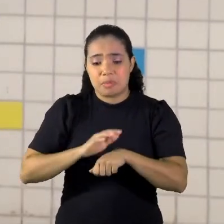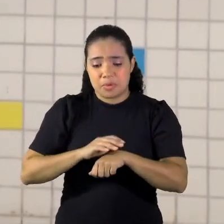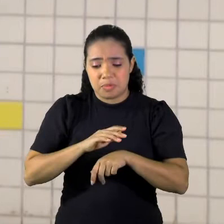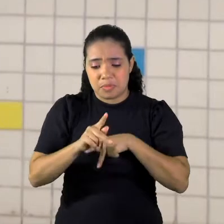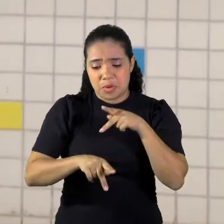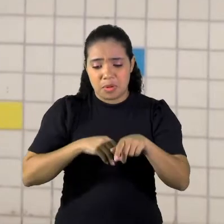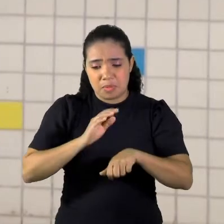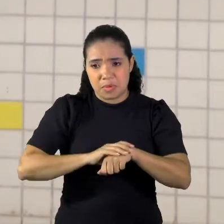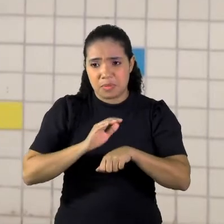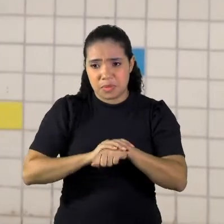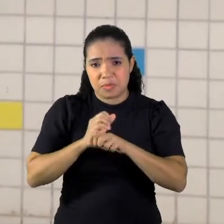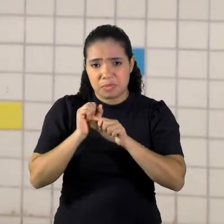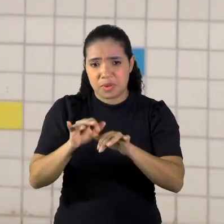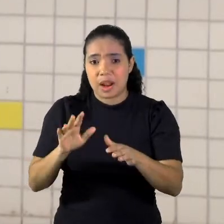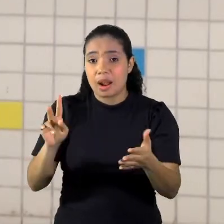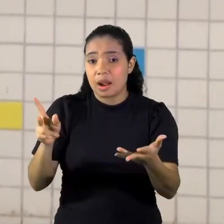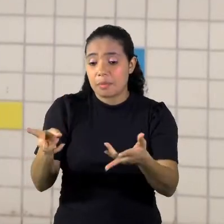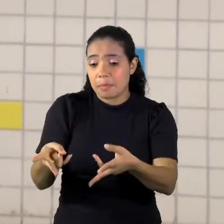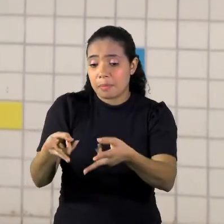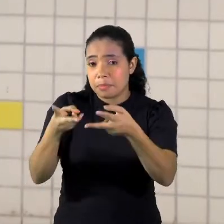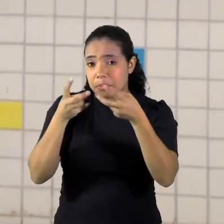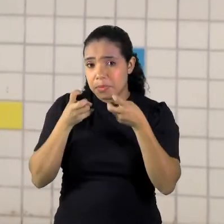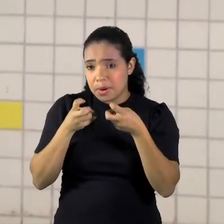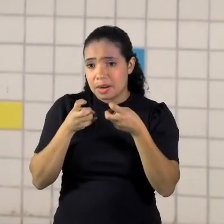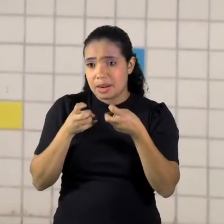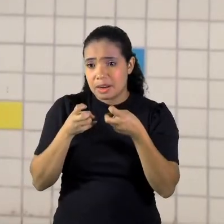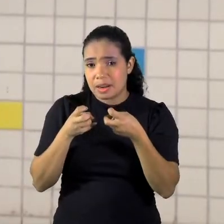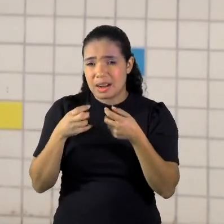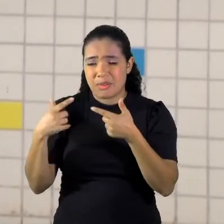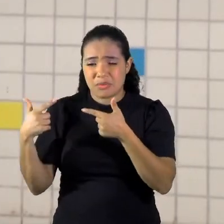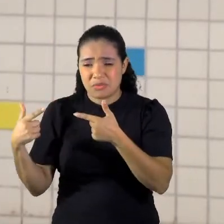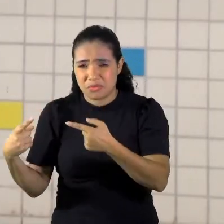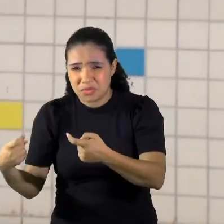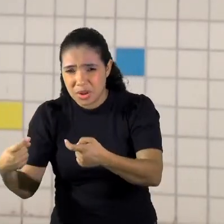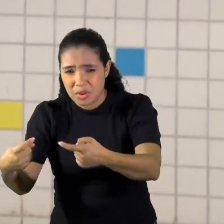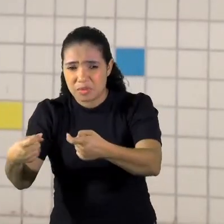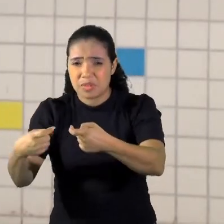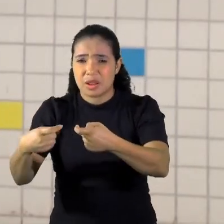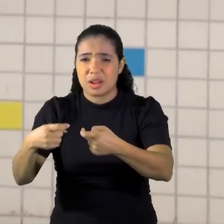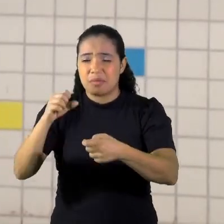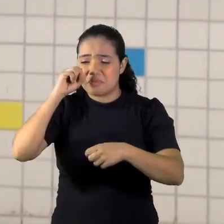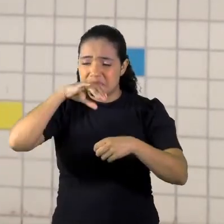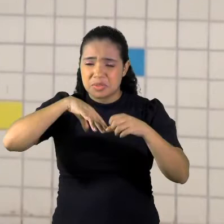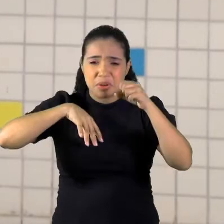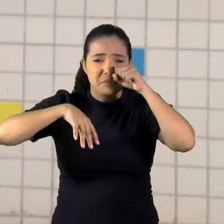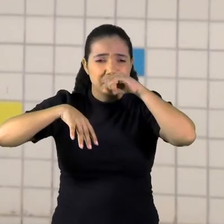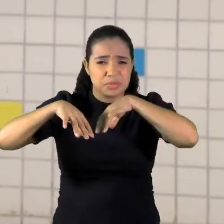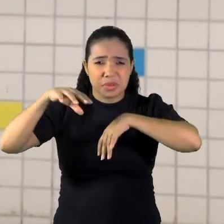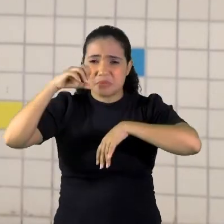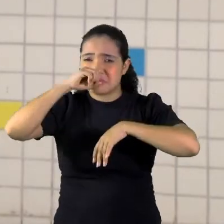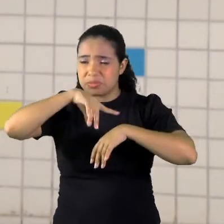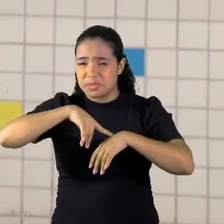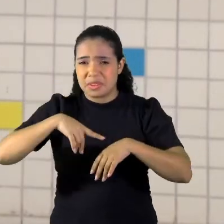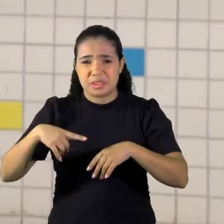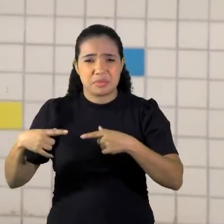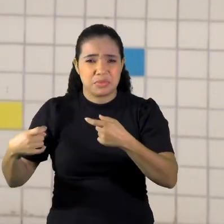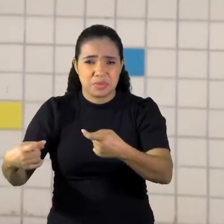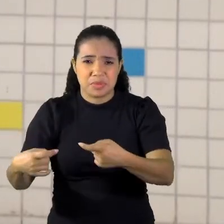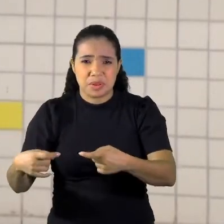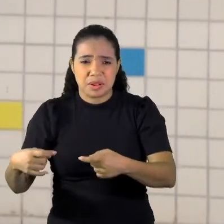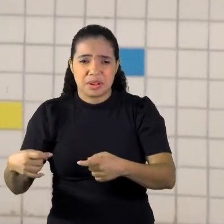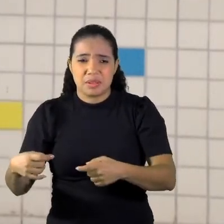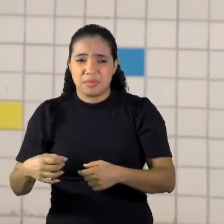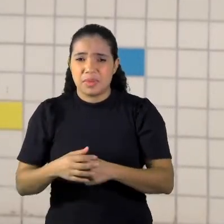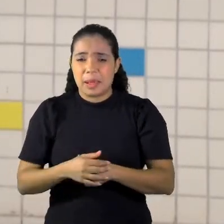própria, o que a gente acaba percebendo é um ataque violento e um abuso por parte de todos os lados.